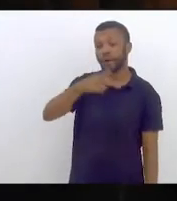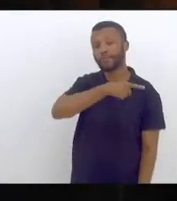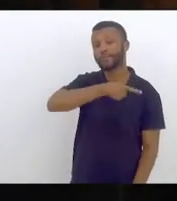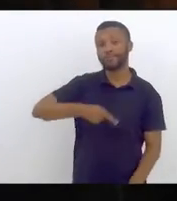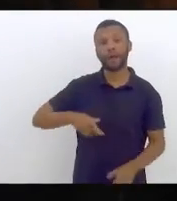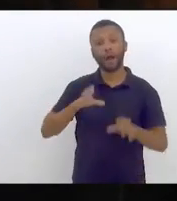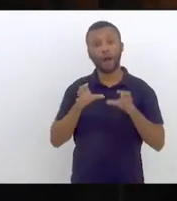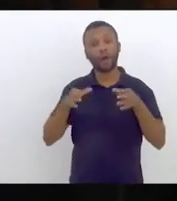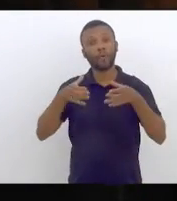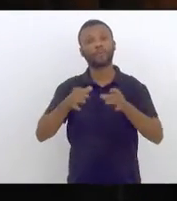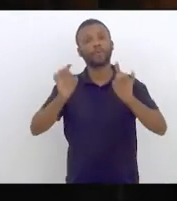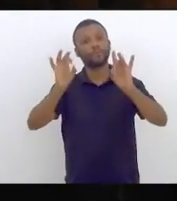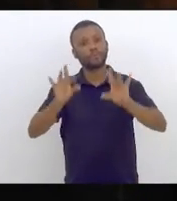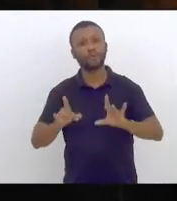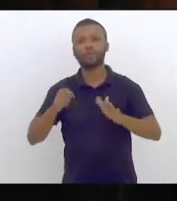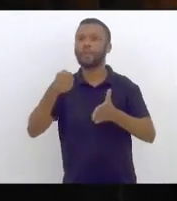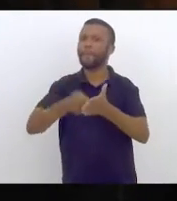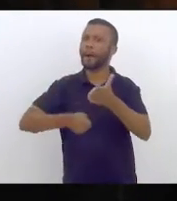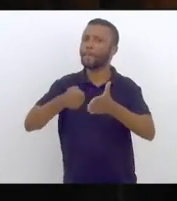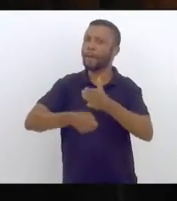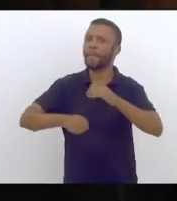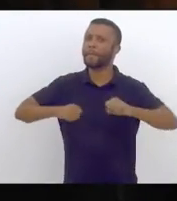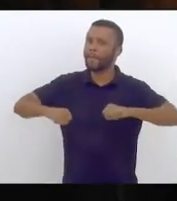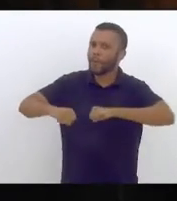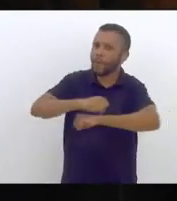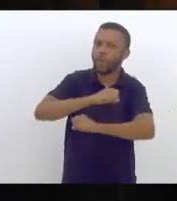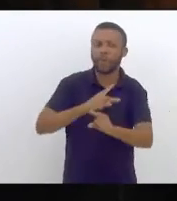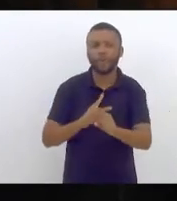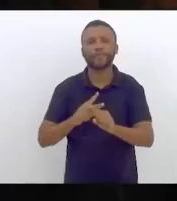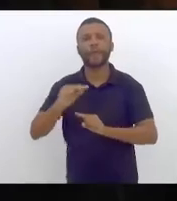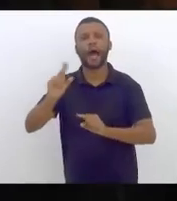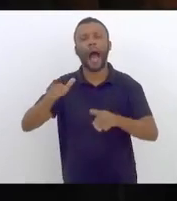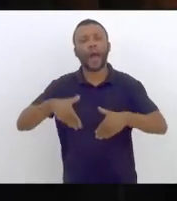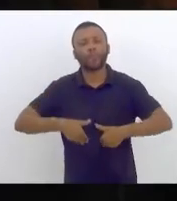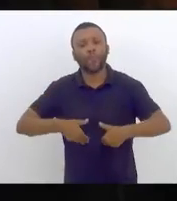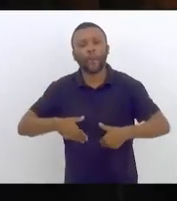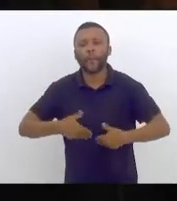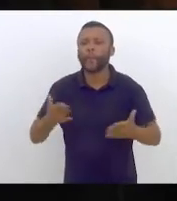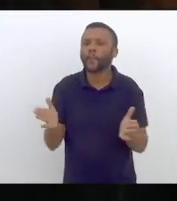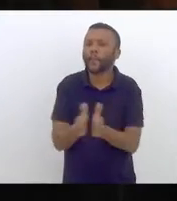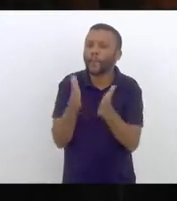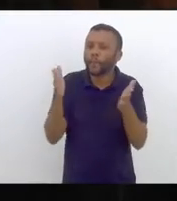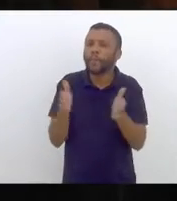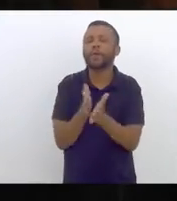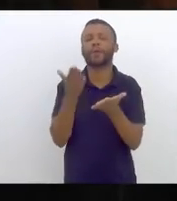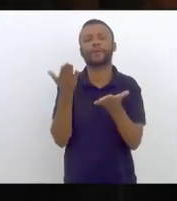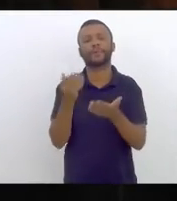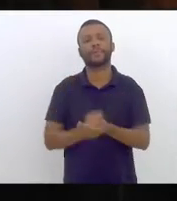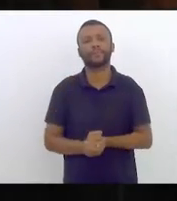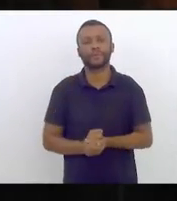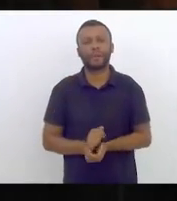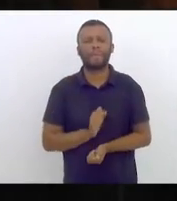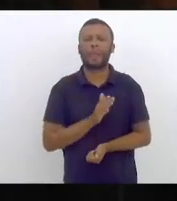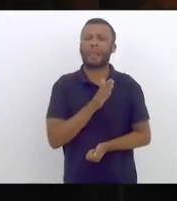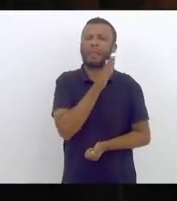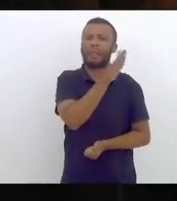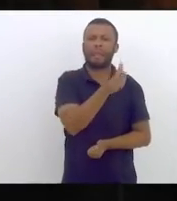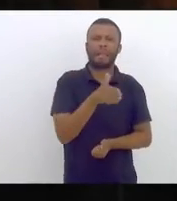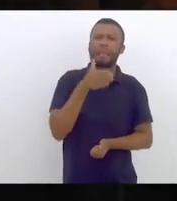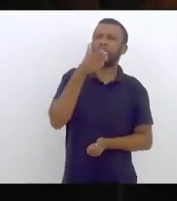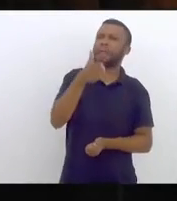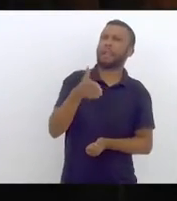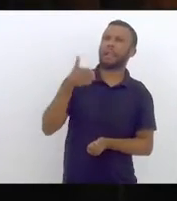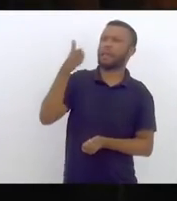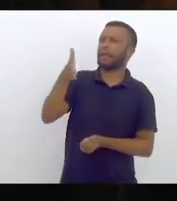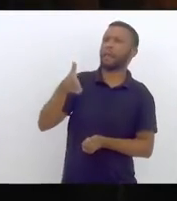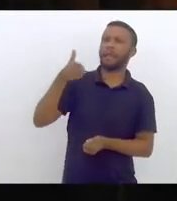Enfrentamento à Miséria e Combate à Pobreza aqui no estado do Rio de Janeiro e rodei mais de 30 municípios no estado do